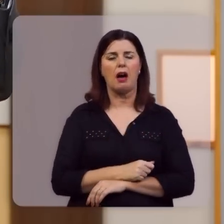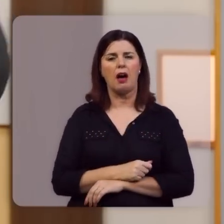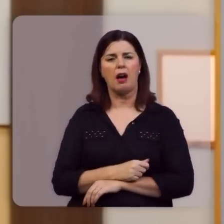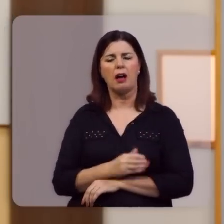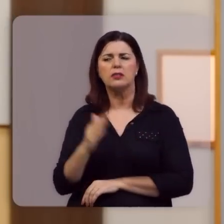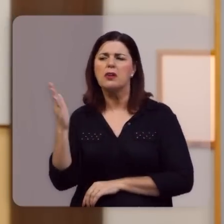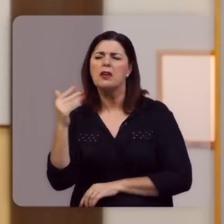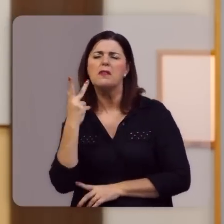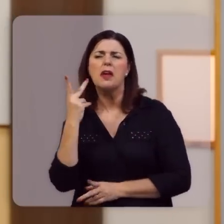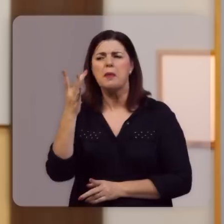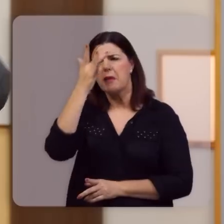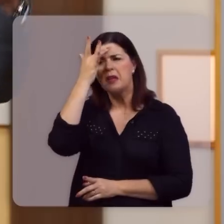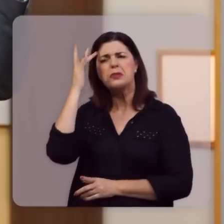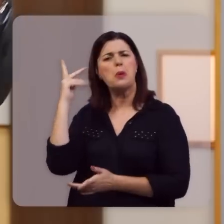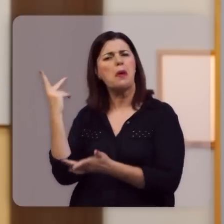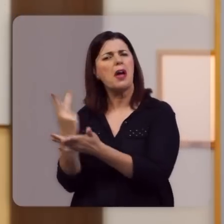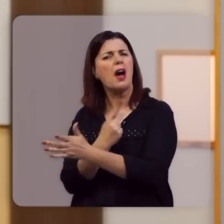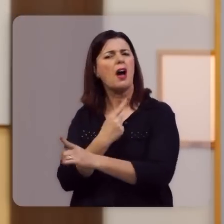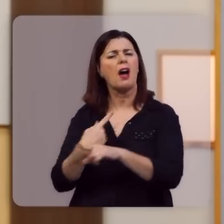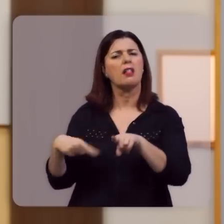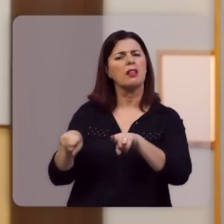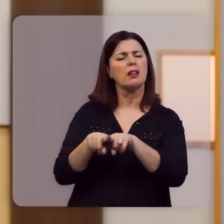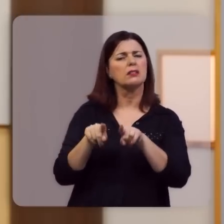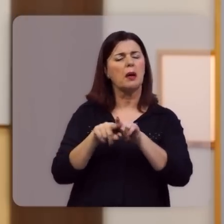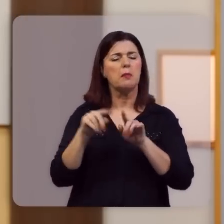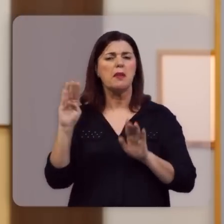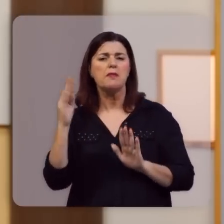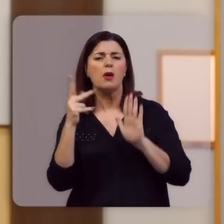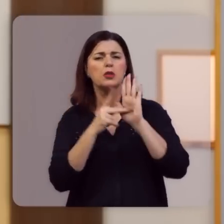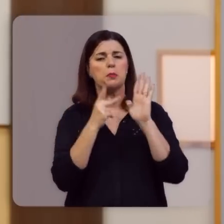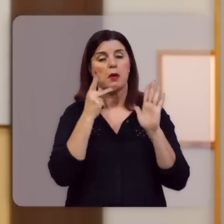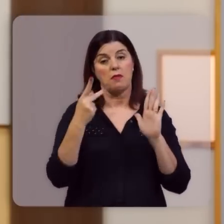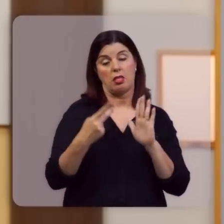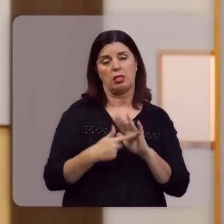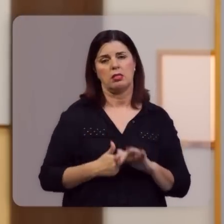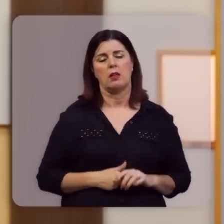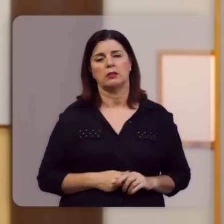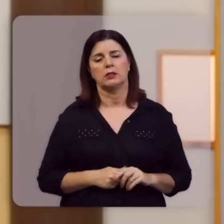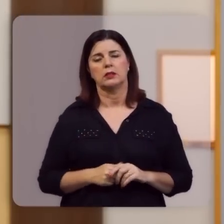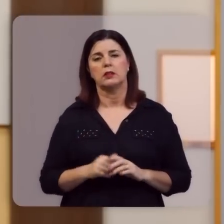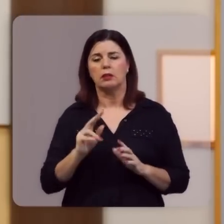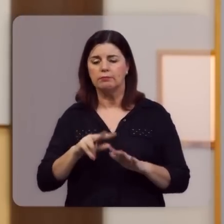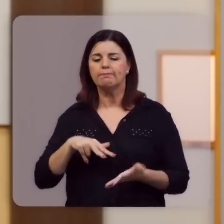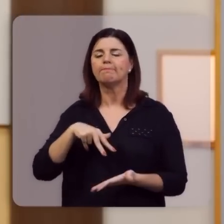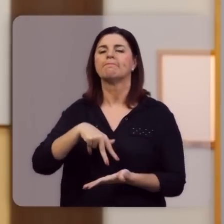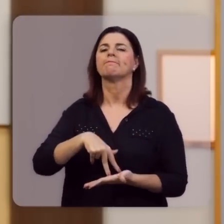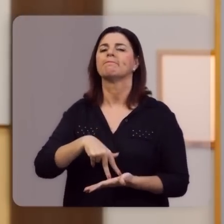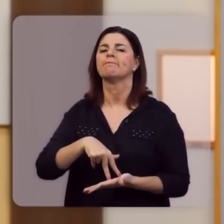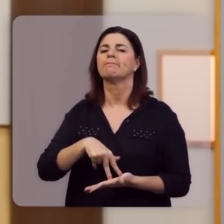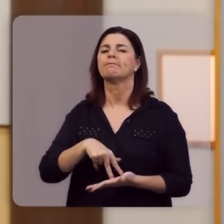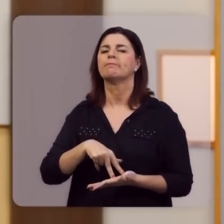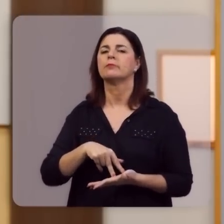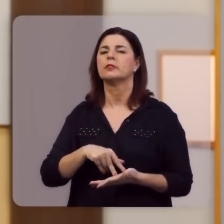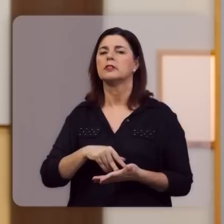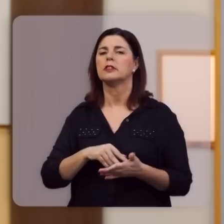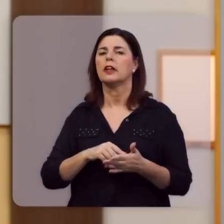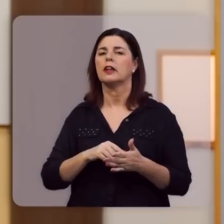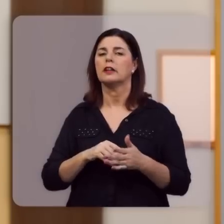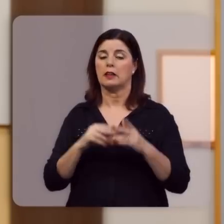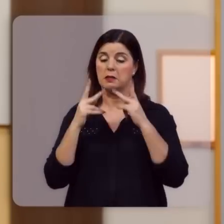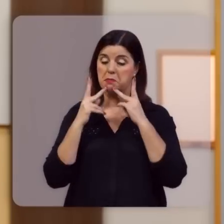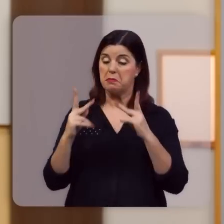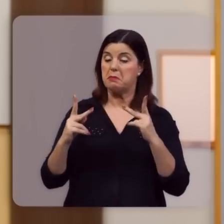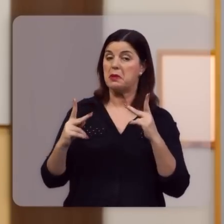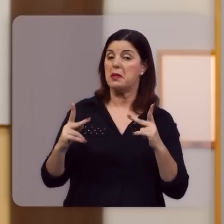oriundos de falsos mestres, falsos profetas, que se levantam nos púlpitos,